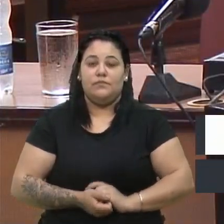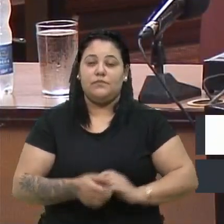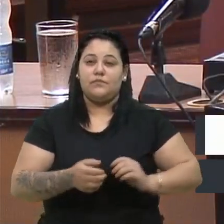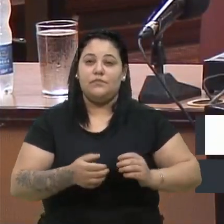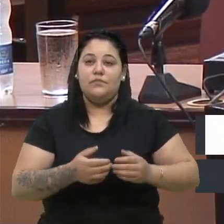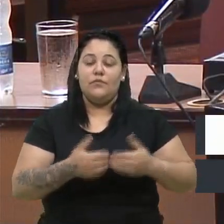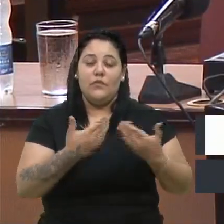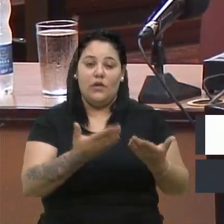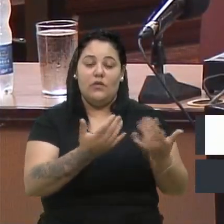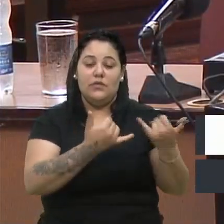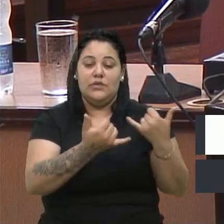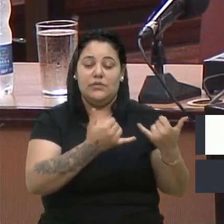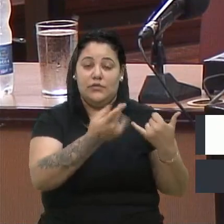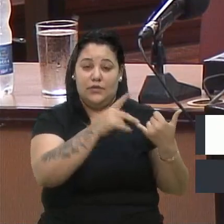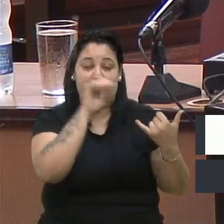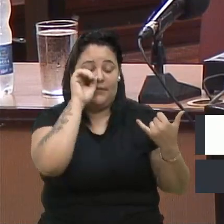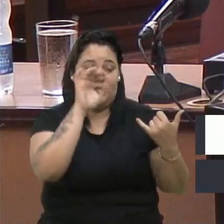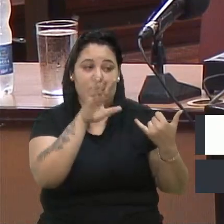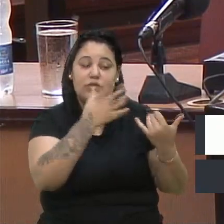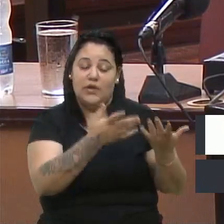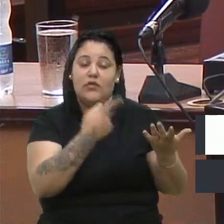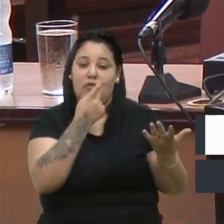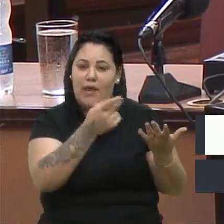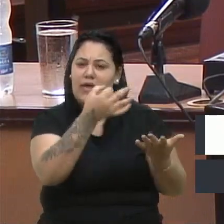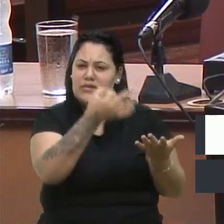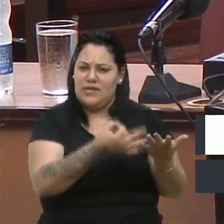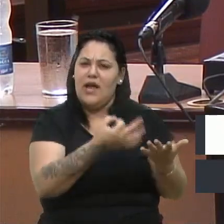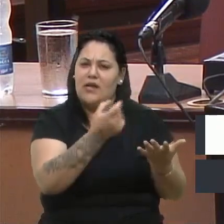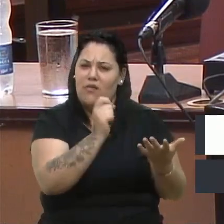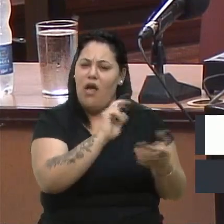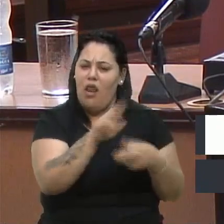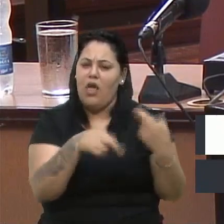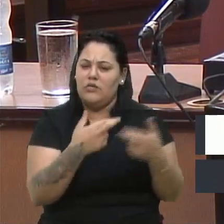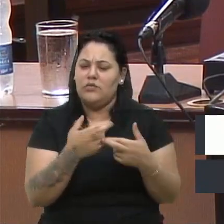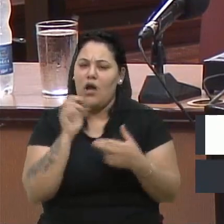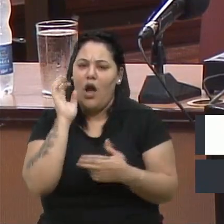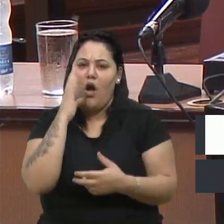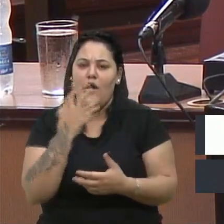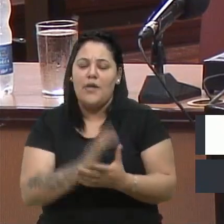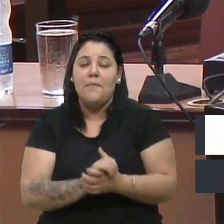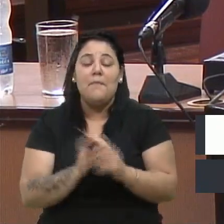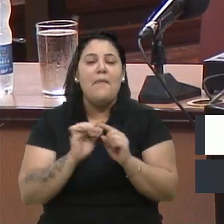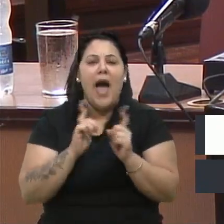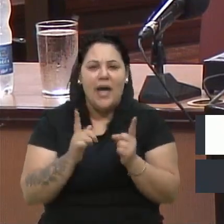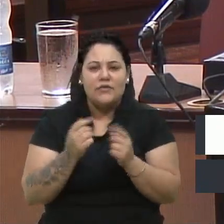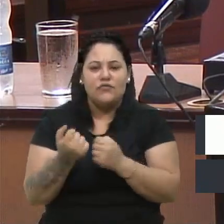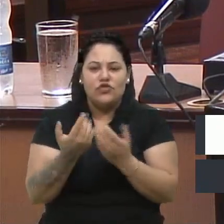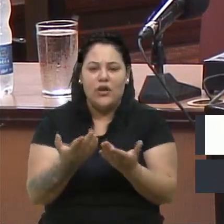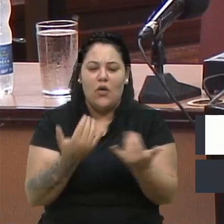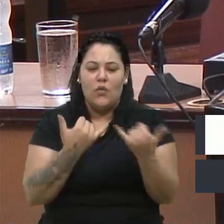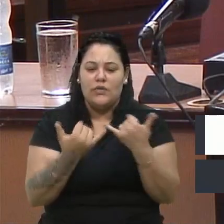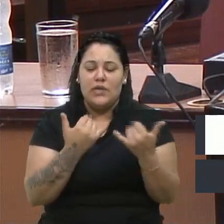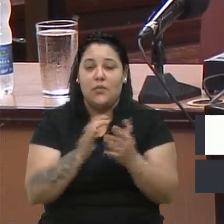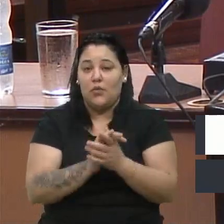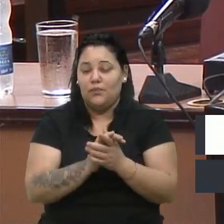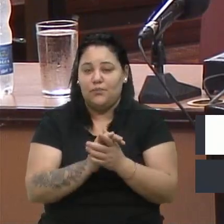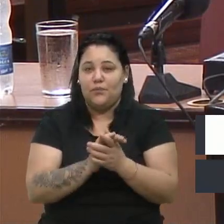vereador Fiuza, e sua fala foi muito pontual nessa situação, mas vamos pegar um exemplo recente, que hoje pela